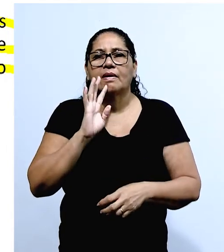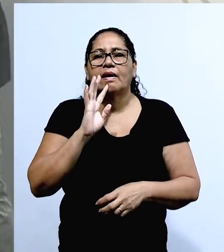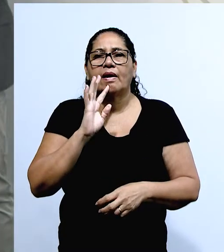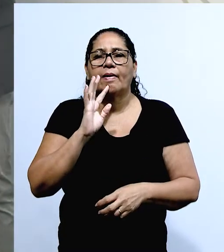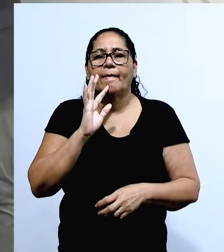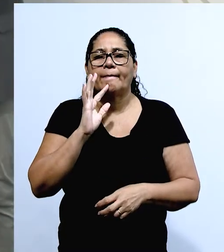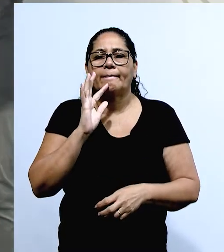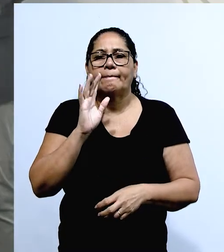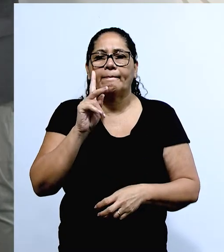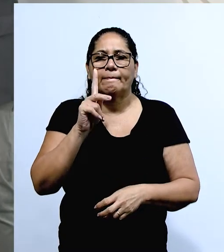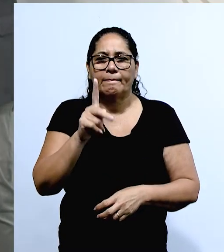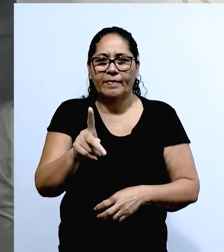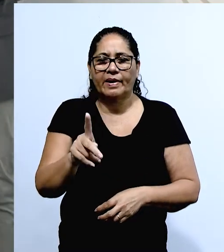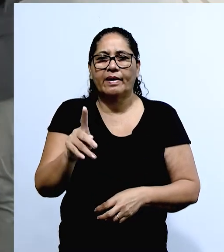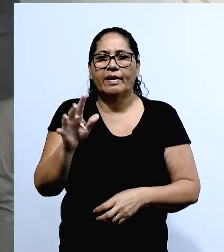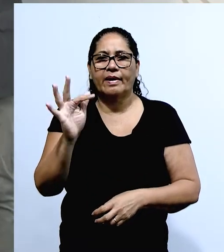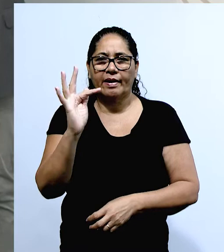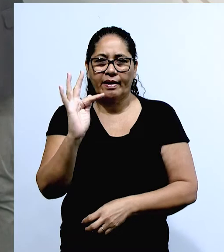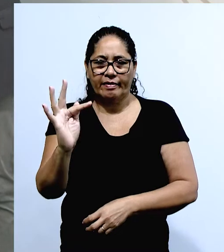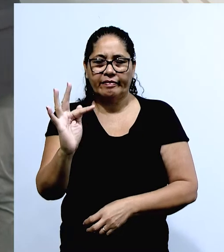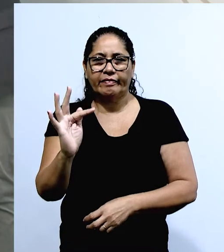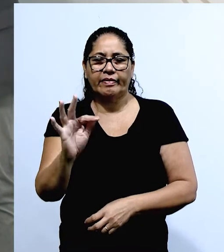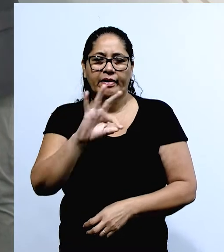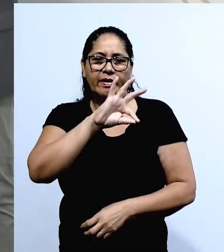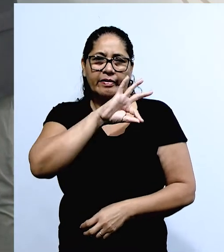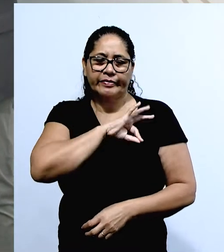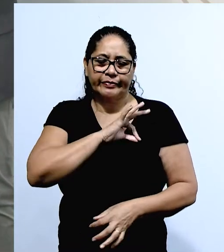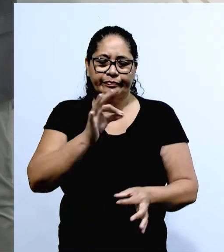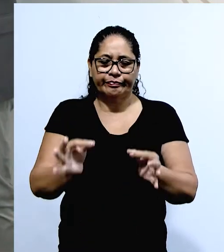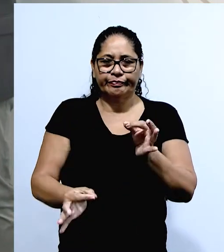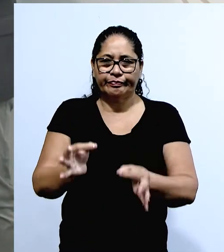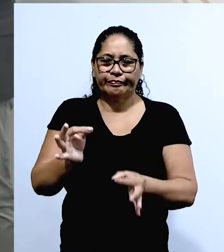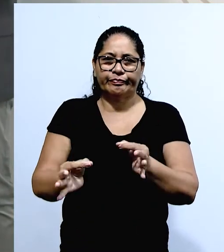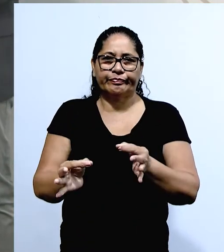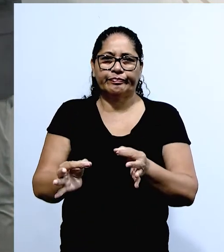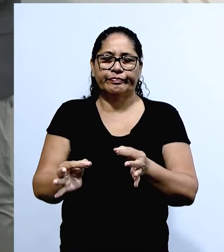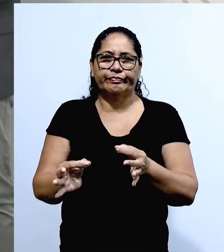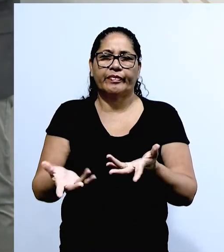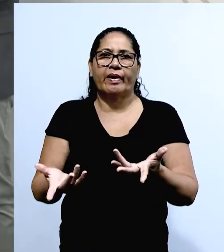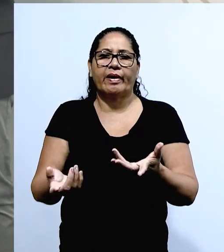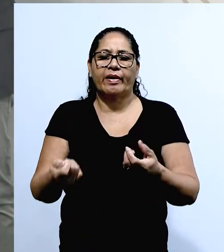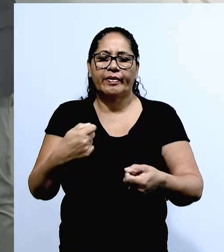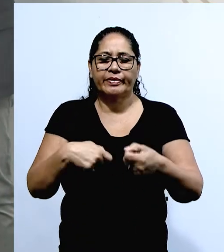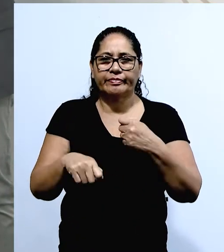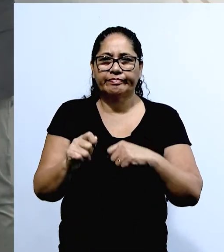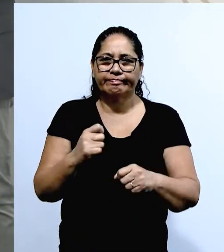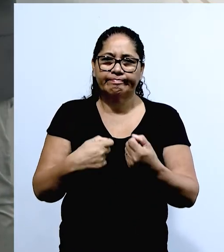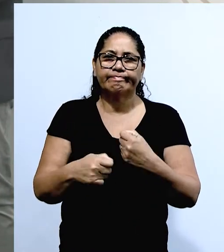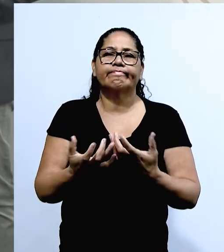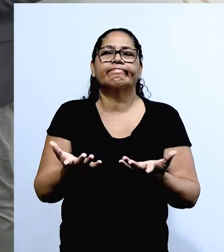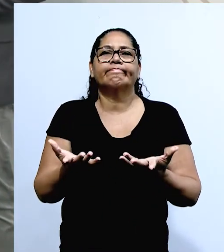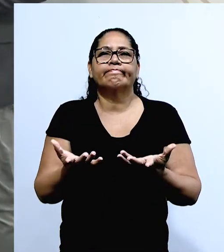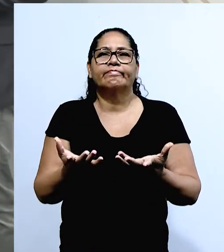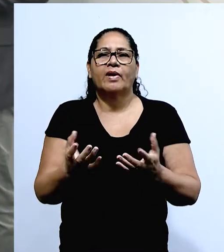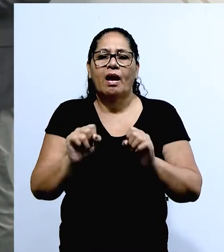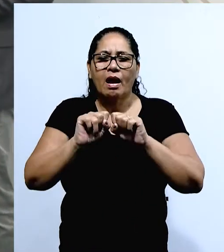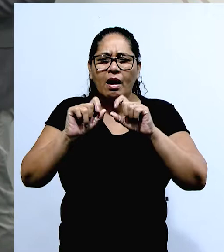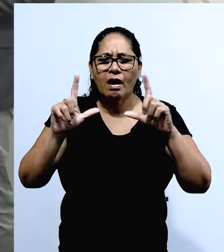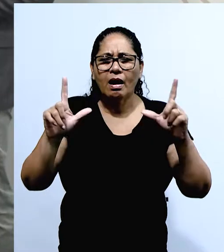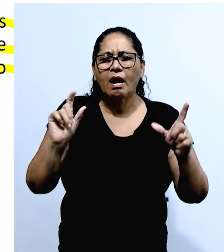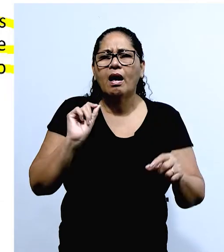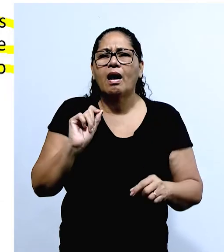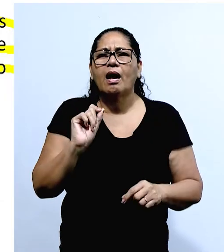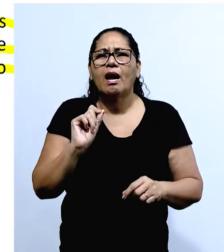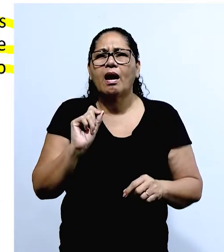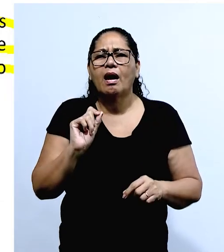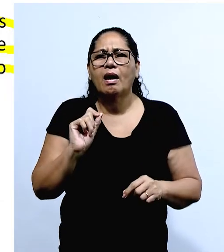PF, né? Que é qual? Que é a Polícia Judiciária e Administrativa, né? Ela deixa bem claro isso. E de que